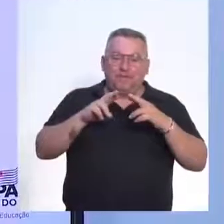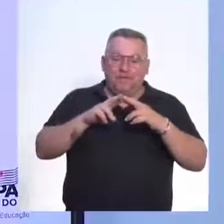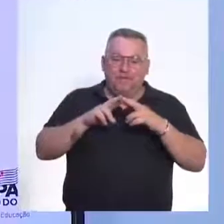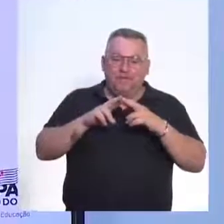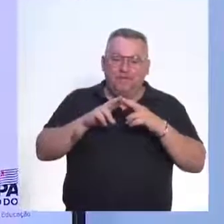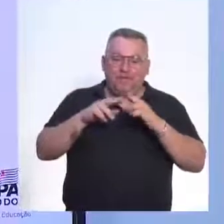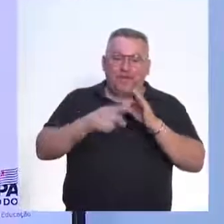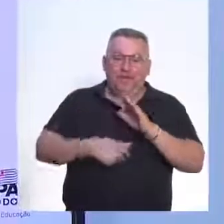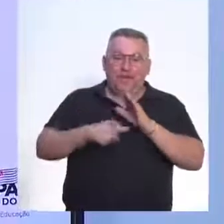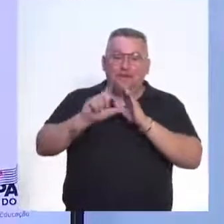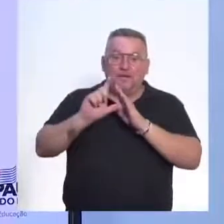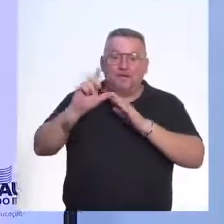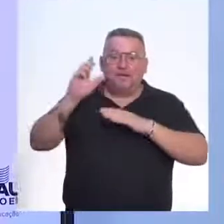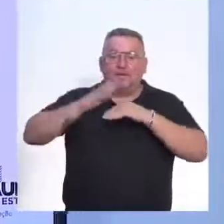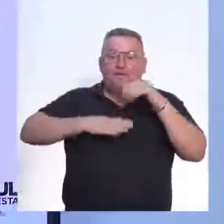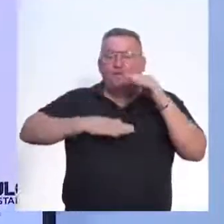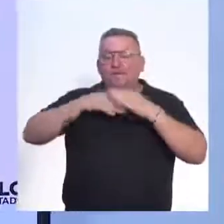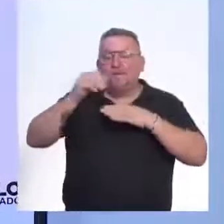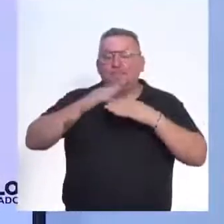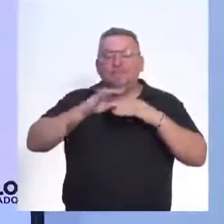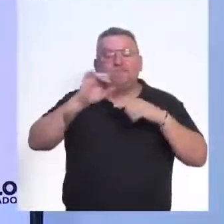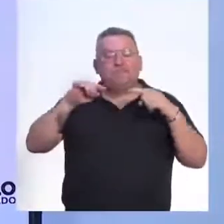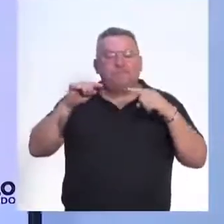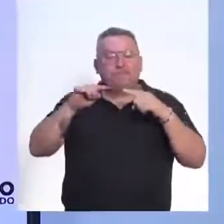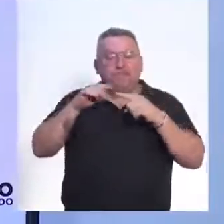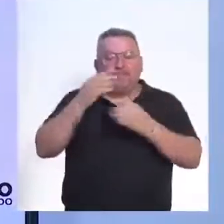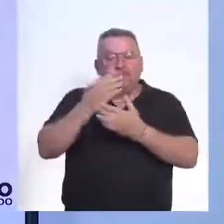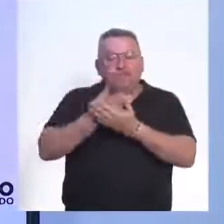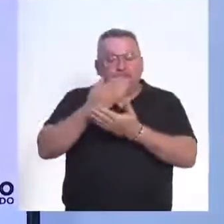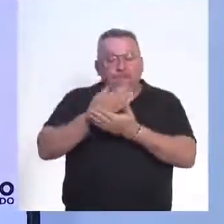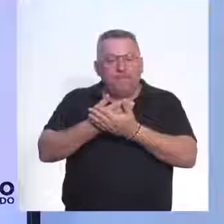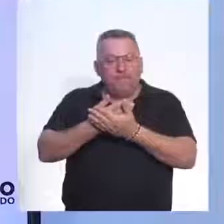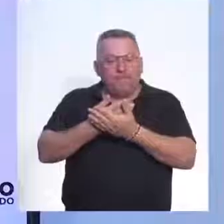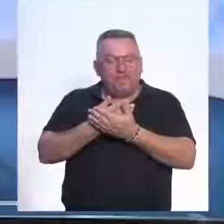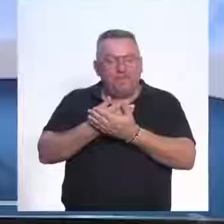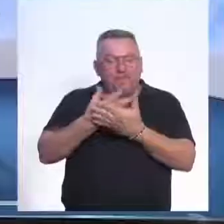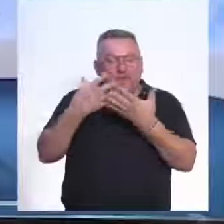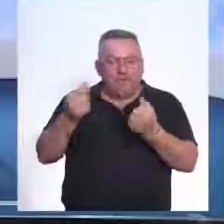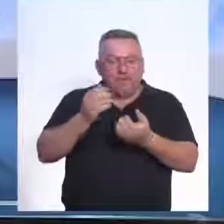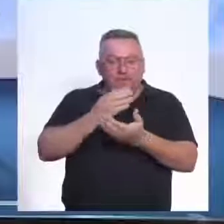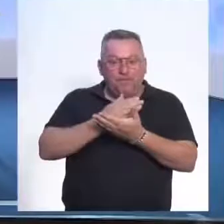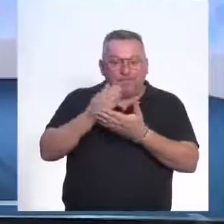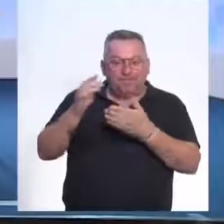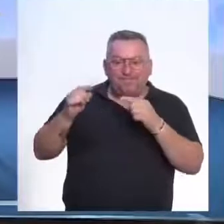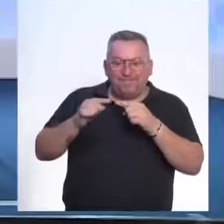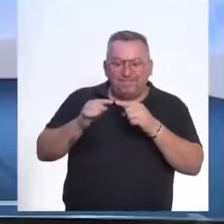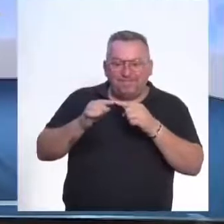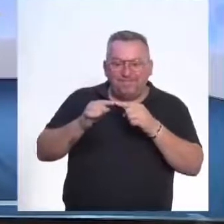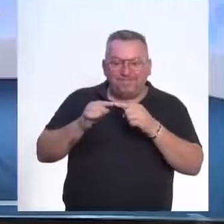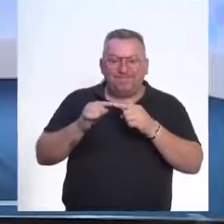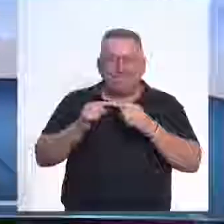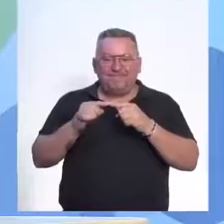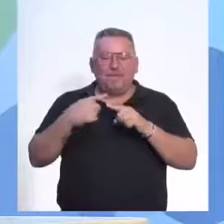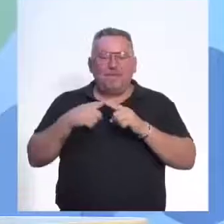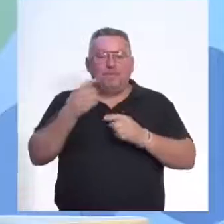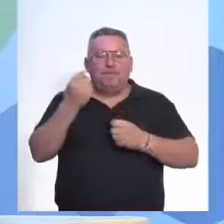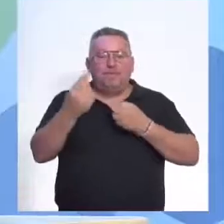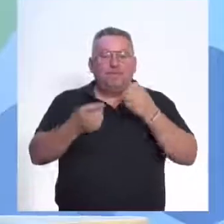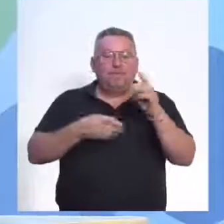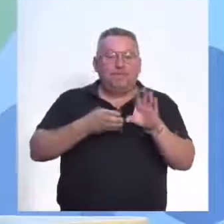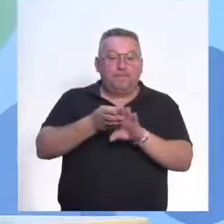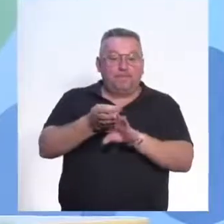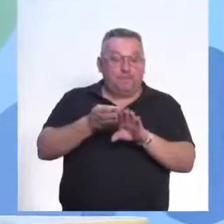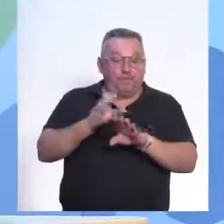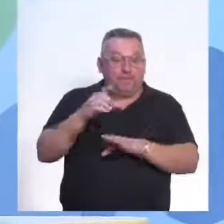Então, antes de ler a habilidade, os objetivos da aula, vamos combinar aqui algumas coisas? Isso, porque algumas orientações são